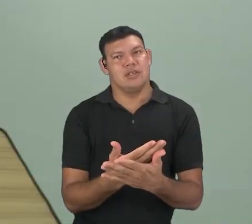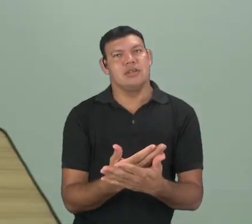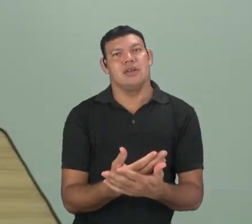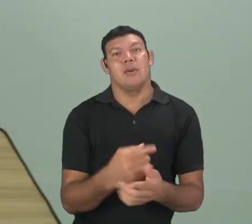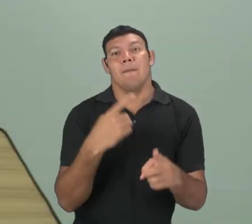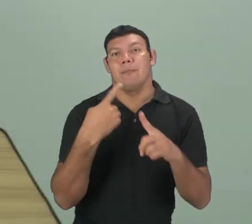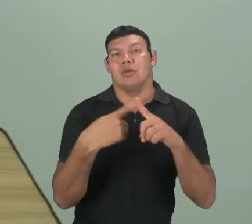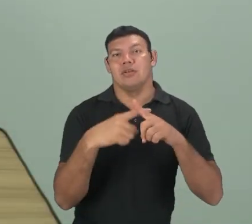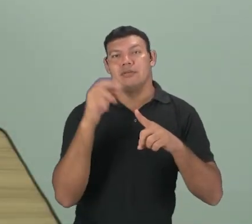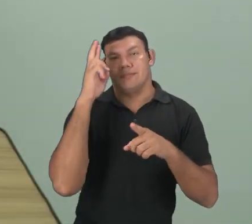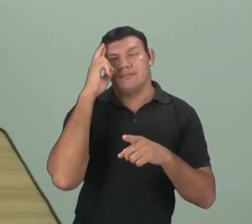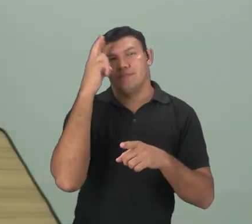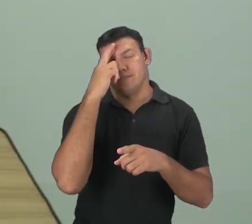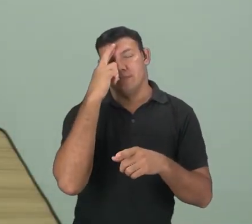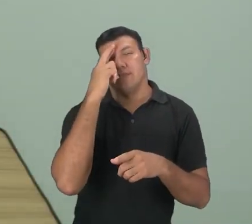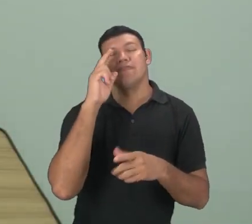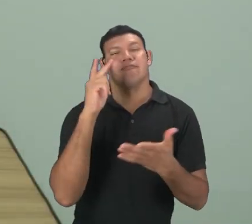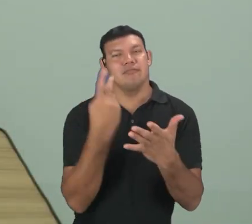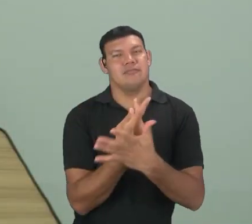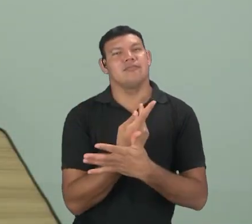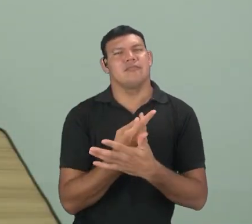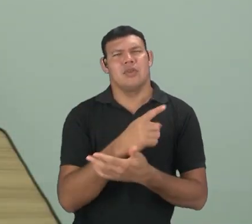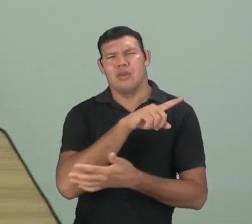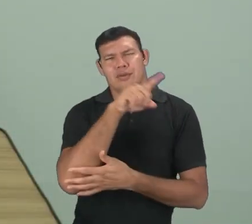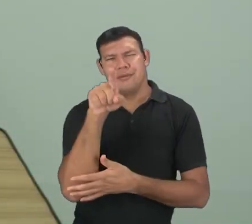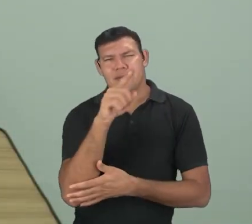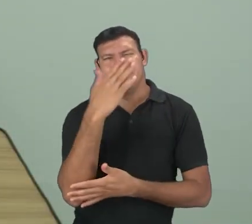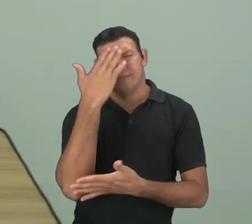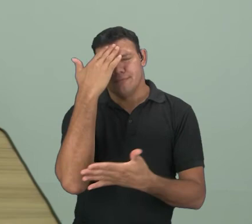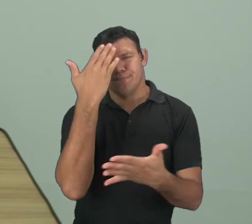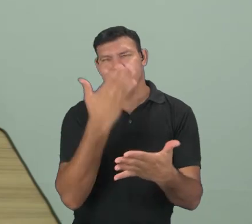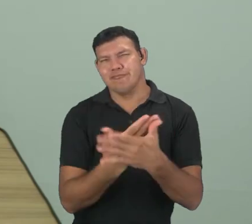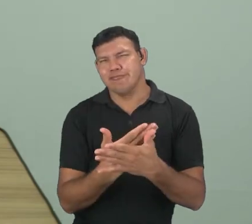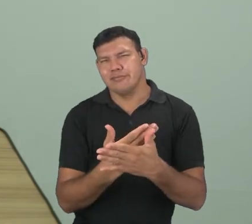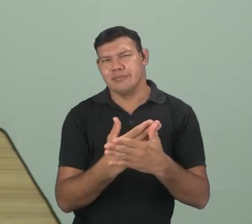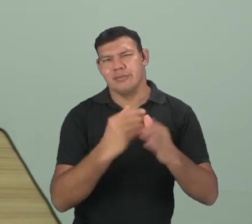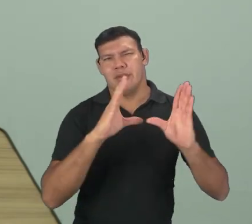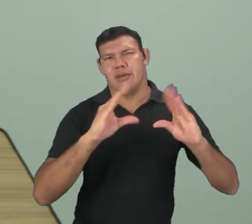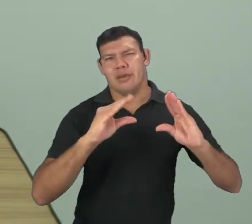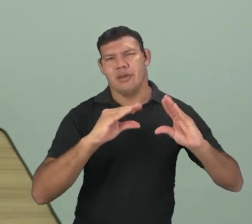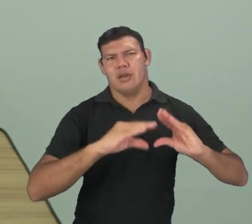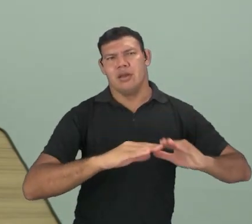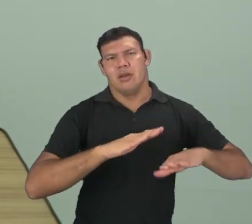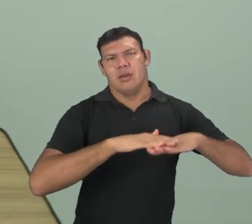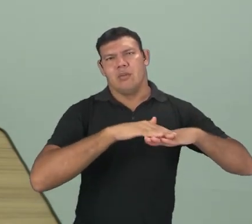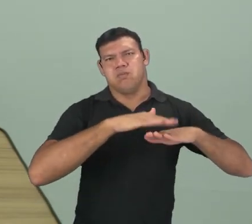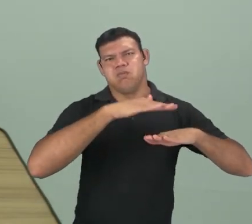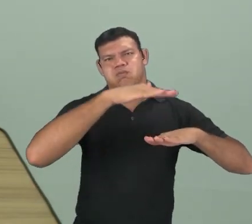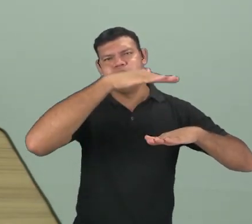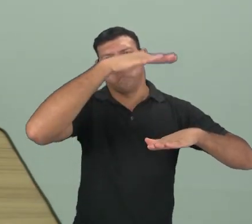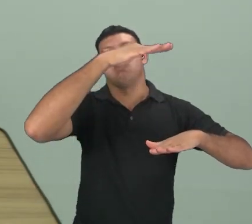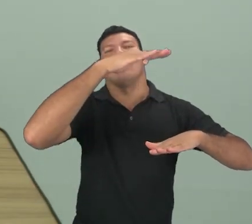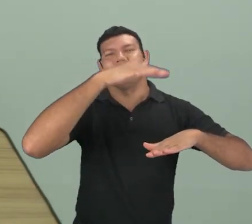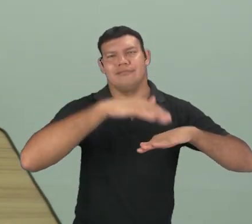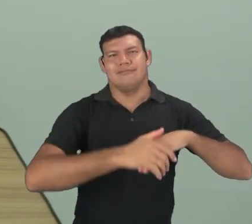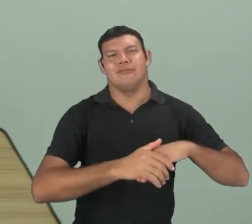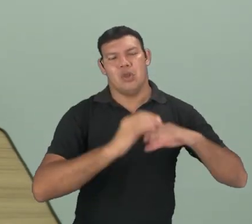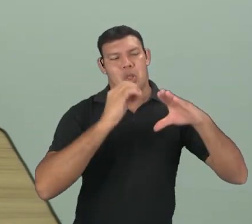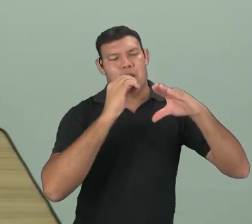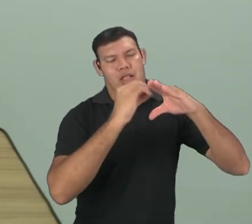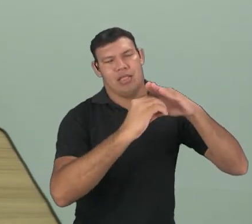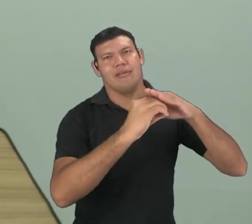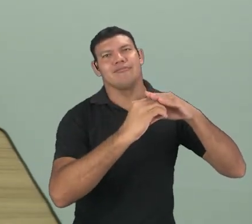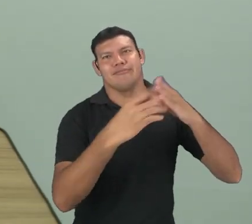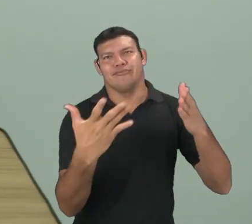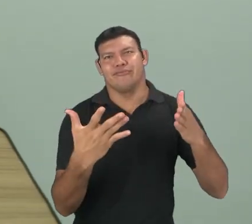E aí, vocês acreditam nessa história, né? 20 colchões e uma ervilha lá de baixo e ainda machucou o corpo dessa